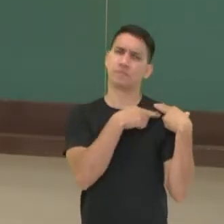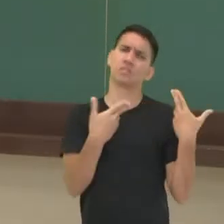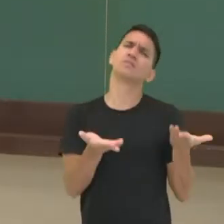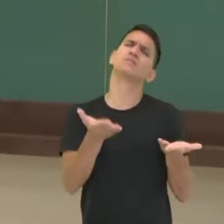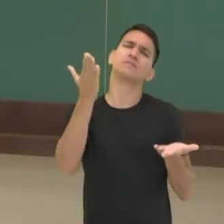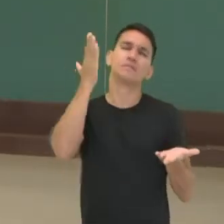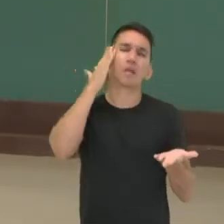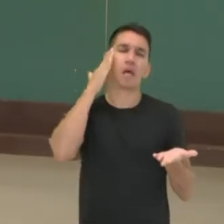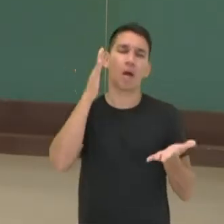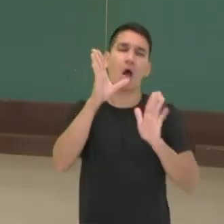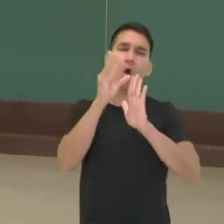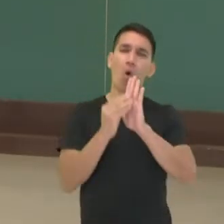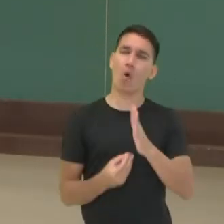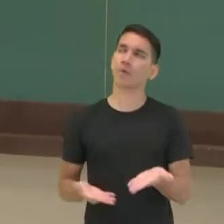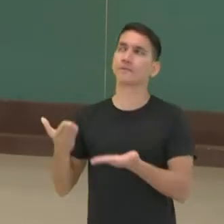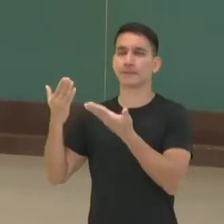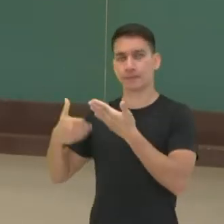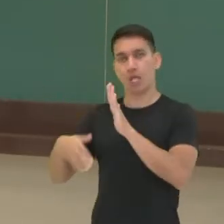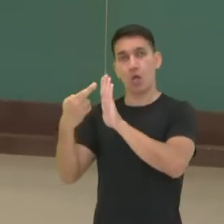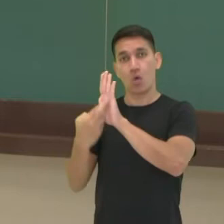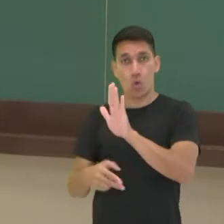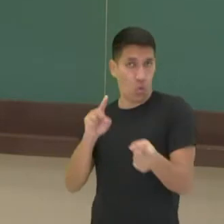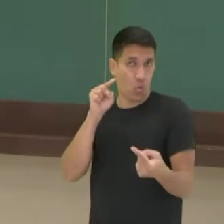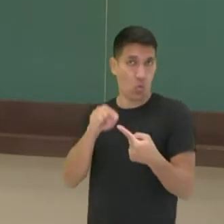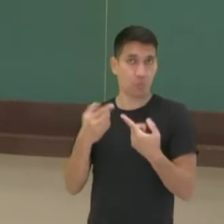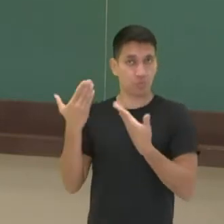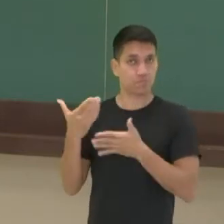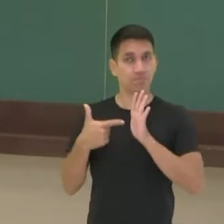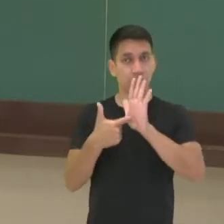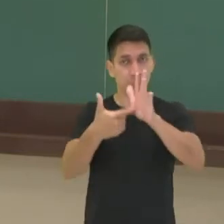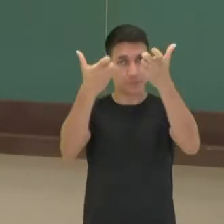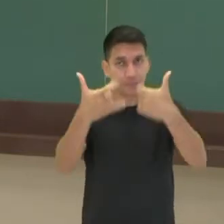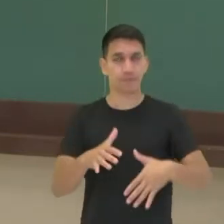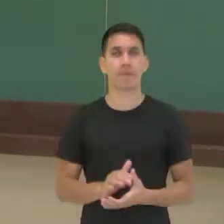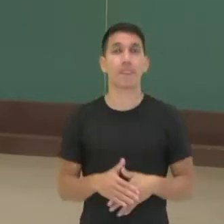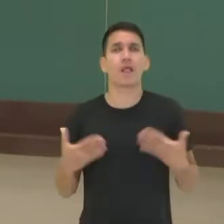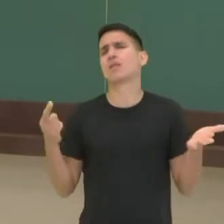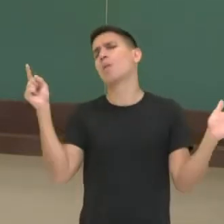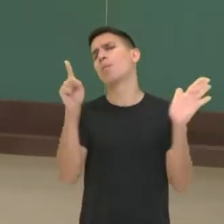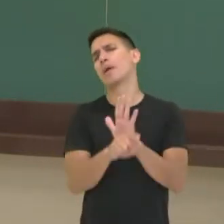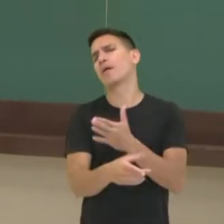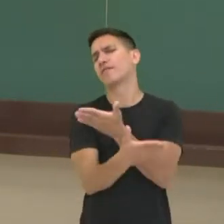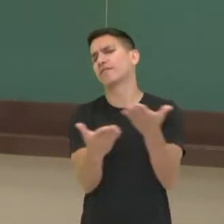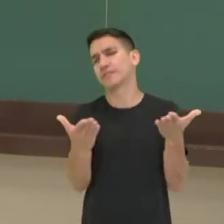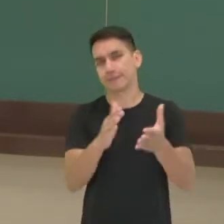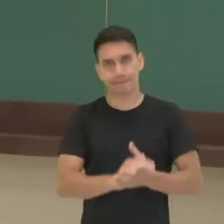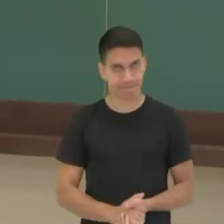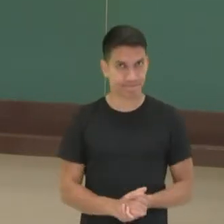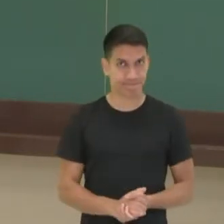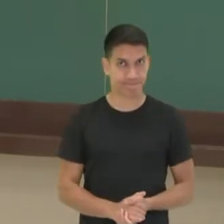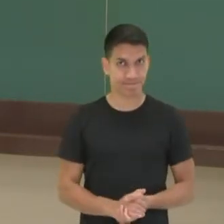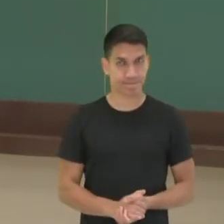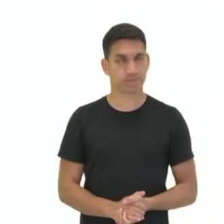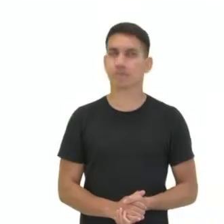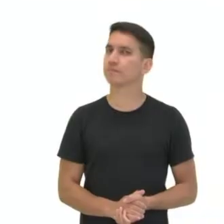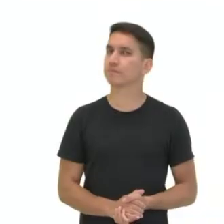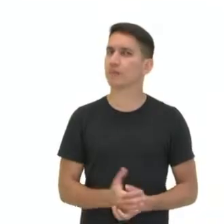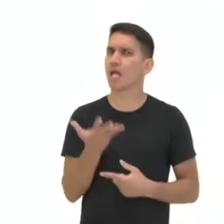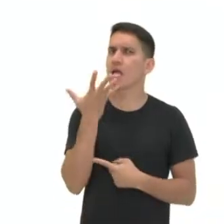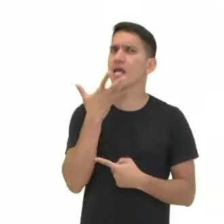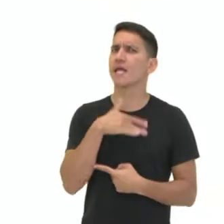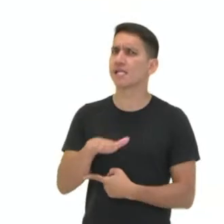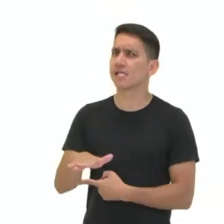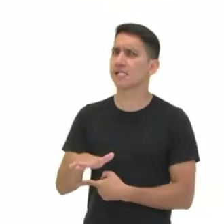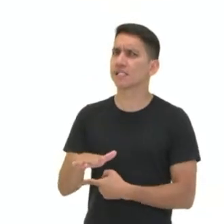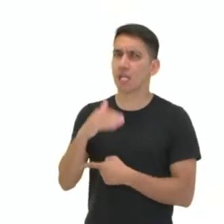o conteúdo, que é a resolução, os objetivos estão aqui. Agora eu pergunto para vocês, crianças e